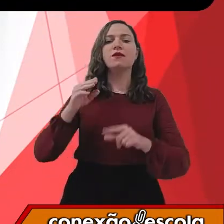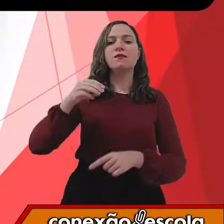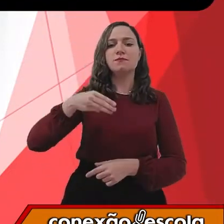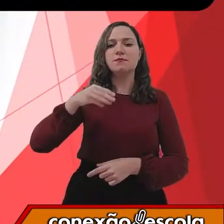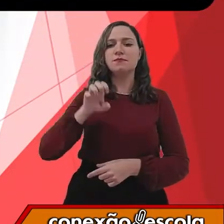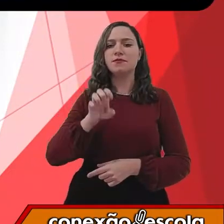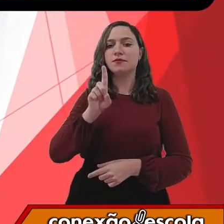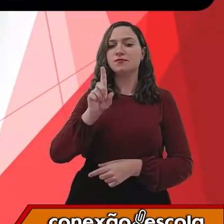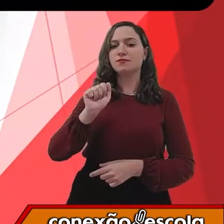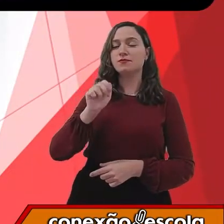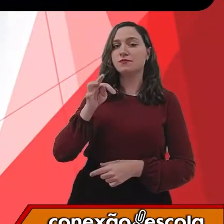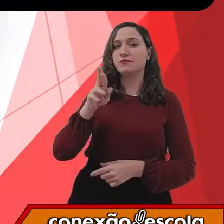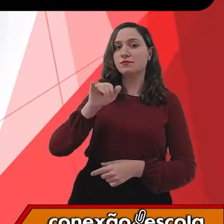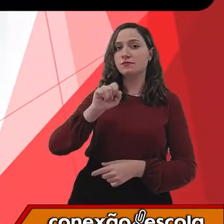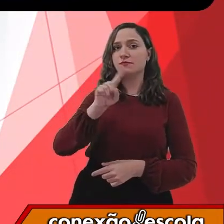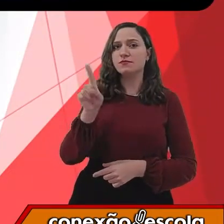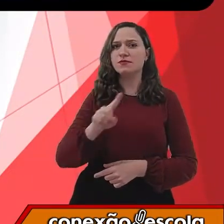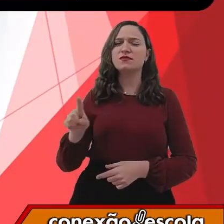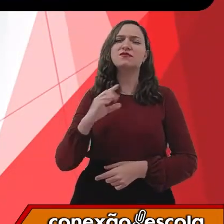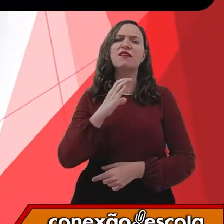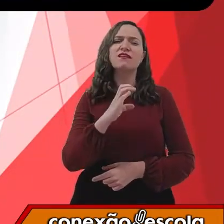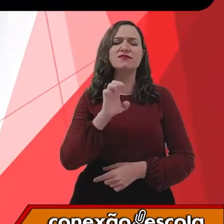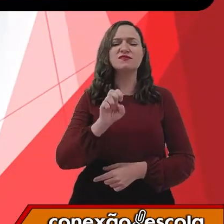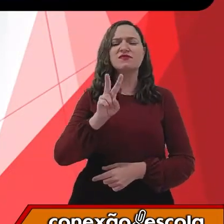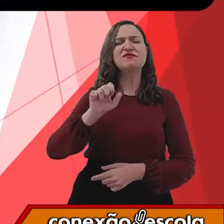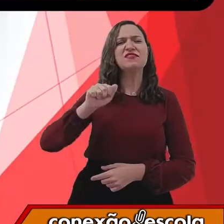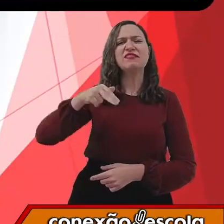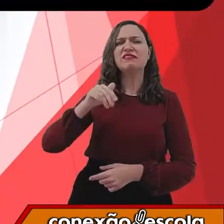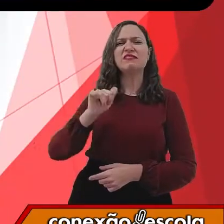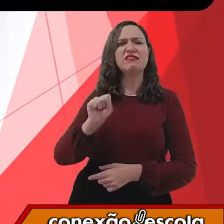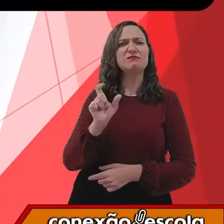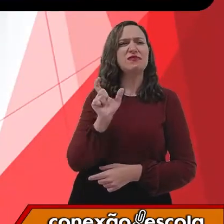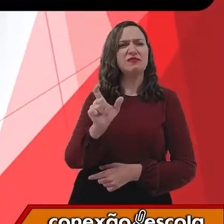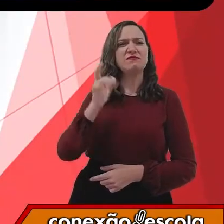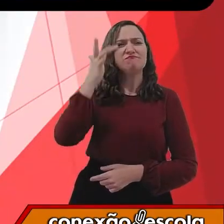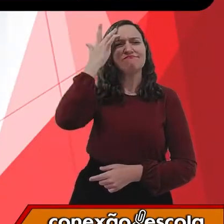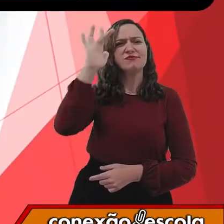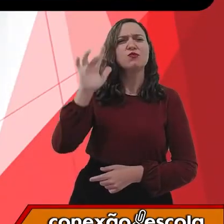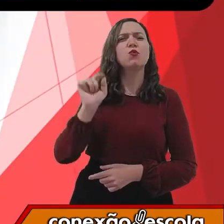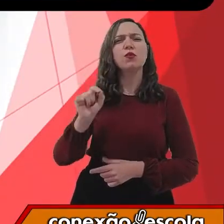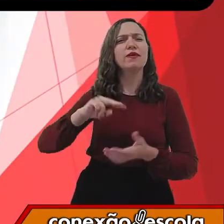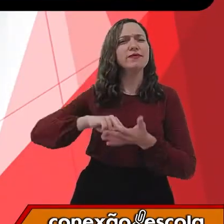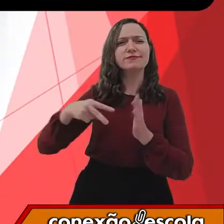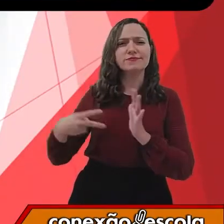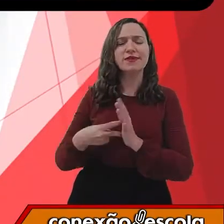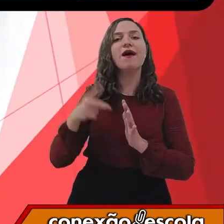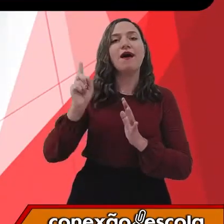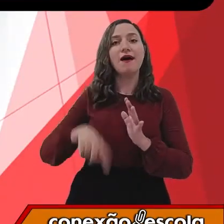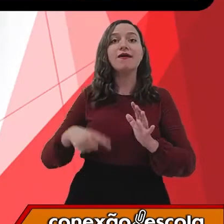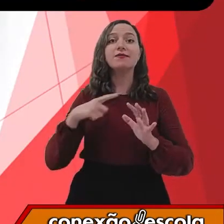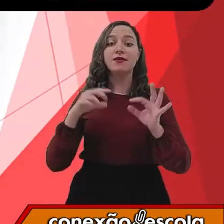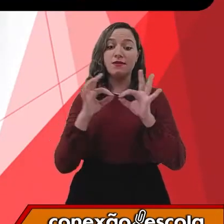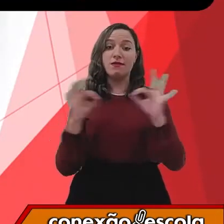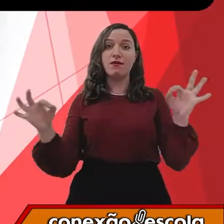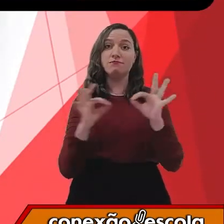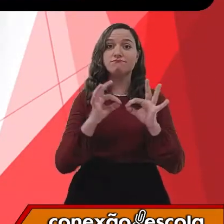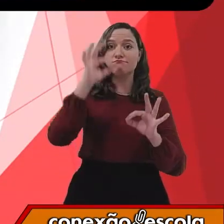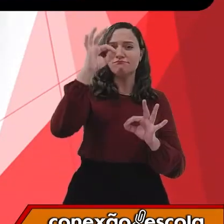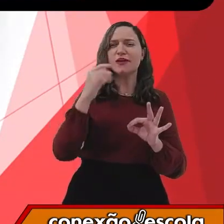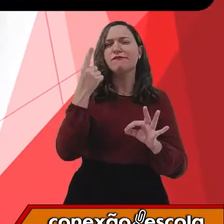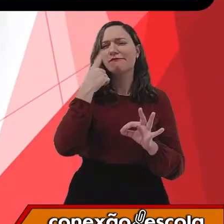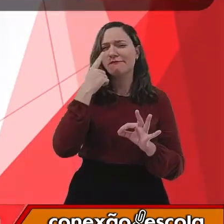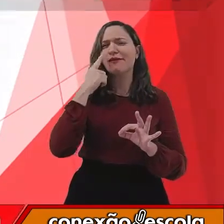a estrutura dos triângulos. E a gente vai ver isso de uma melhor maneira. Então aqui, para iniciar os